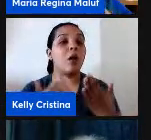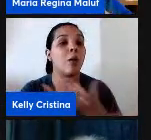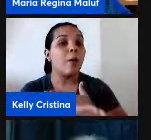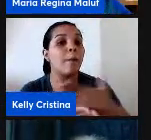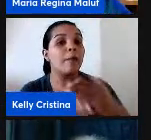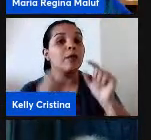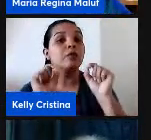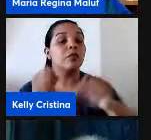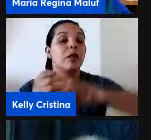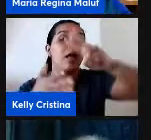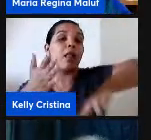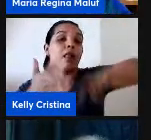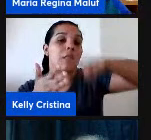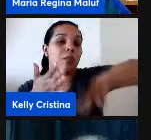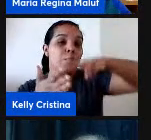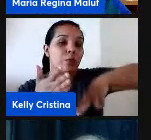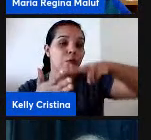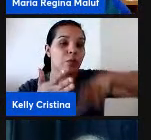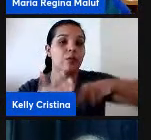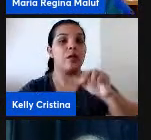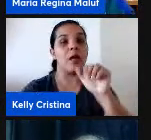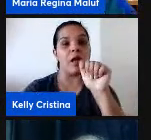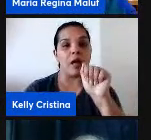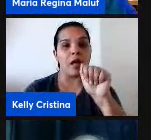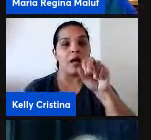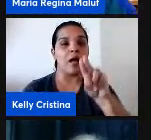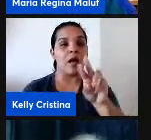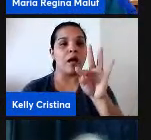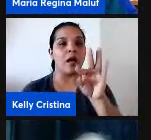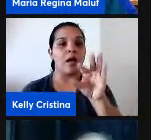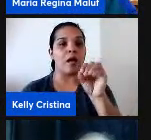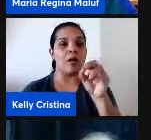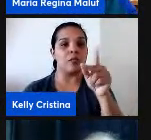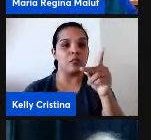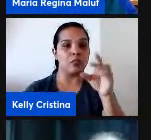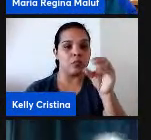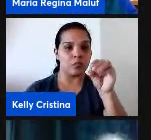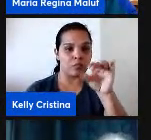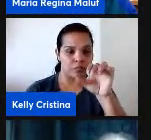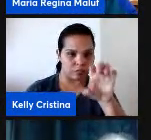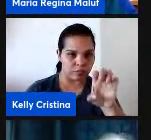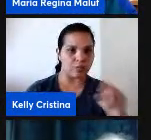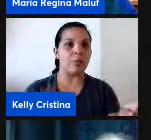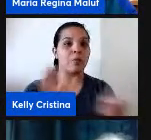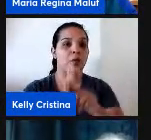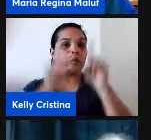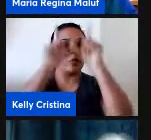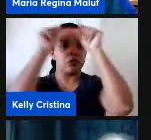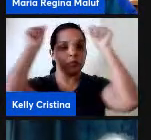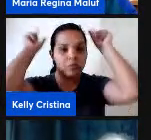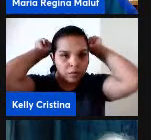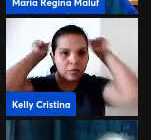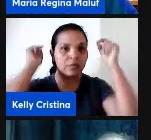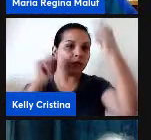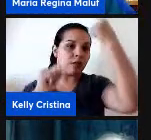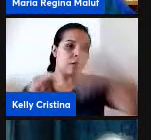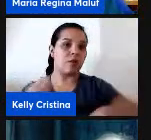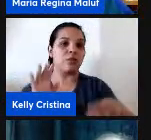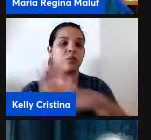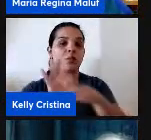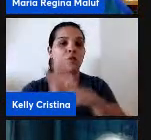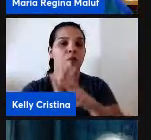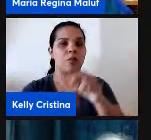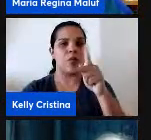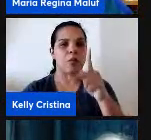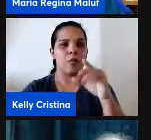naturalmente entra a leitura, né? Então, autopoiese é um conceito que deriva do grego auto, próprio, e a poiese,